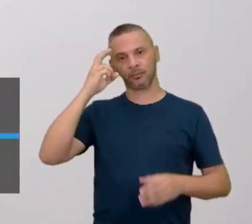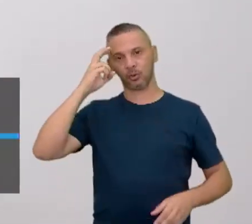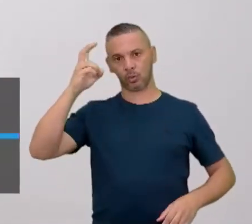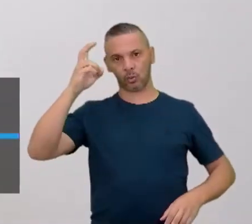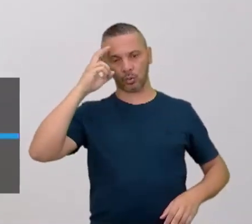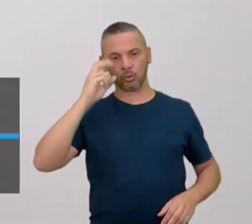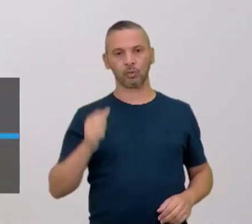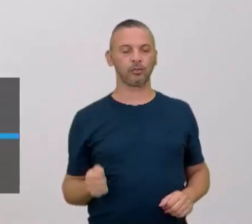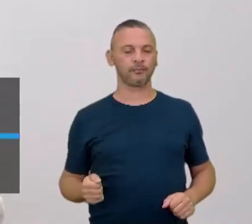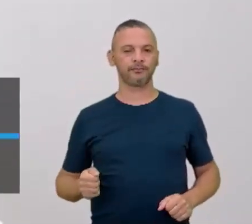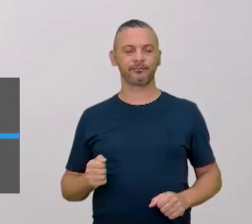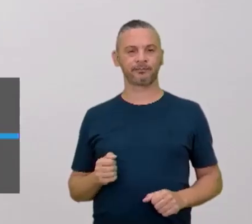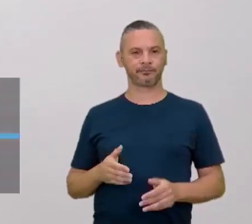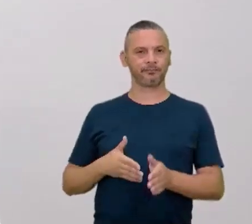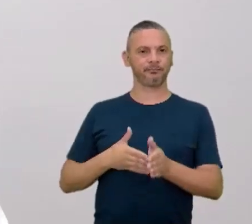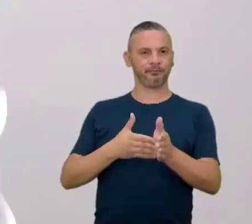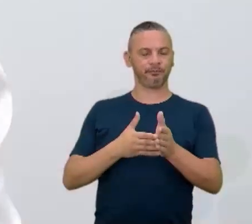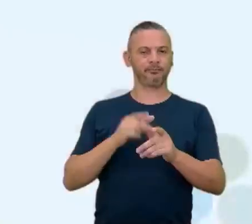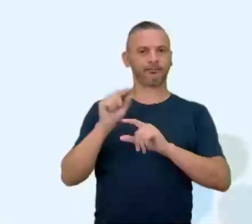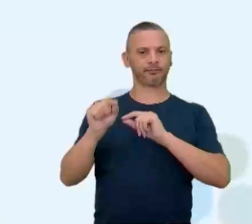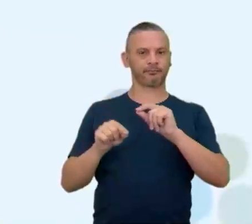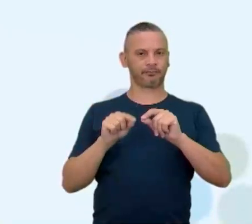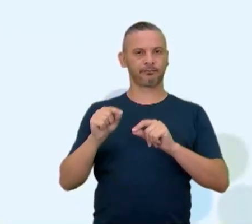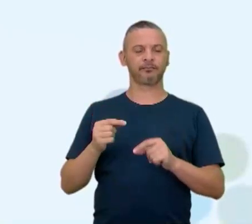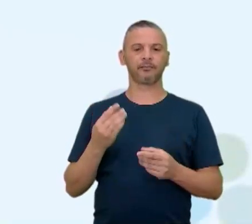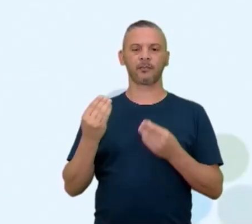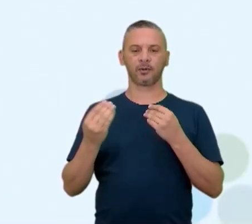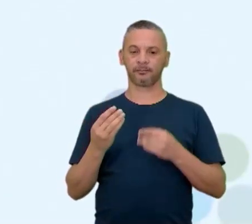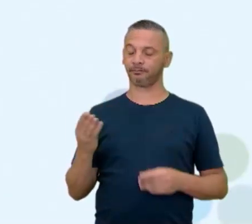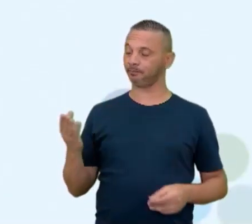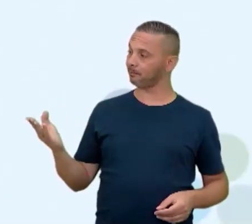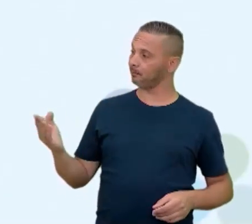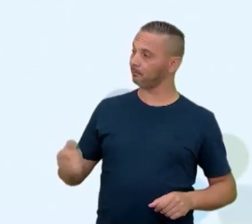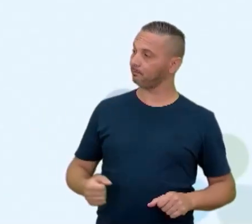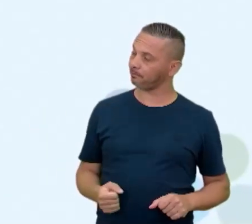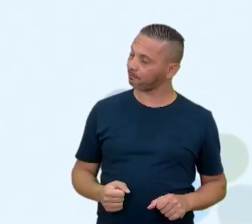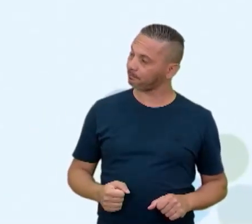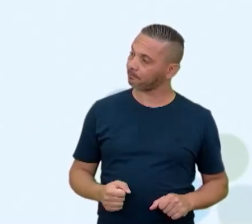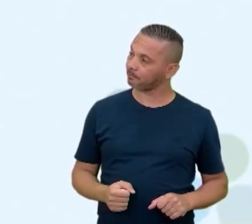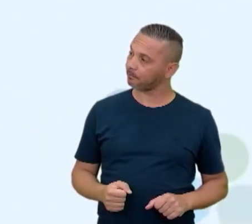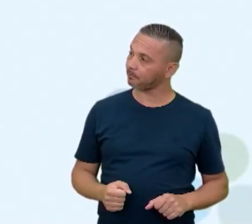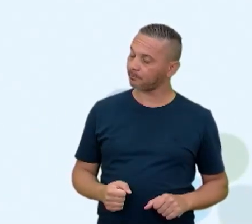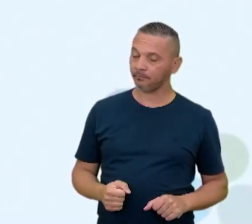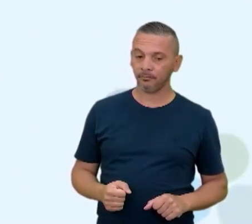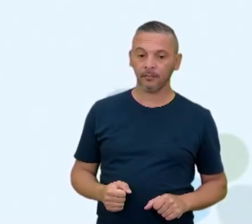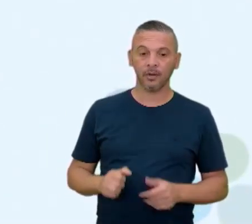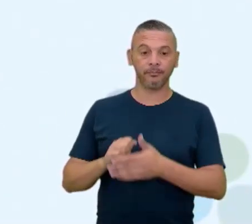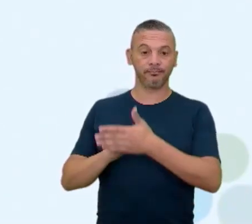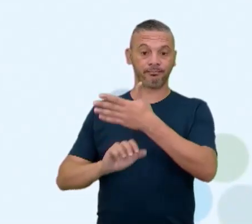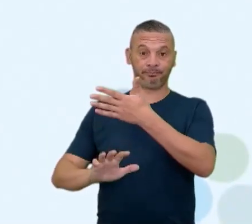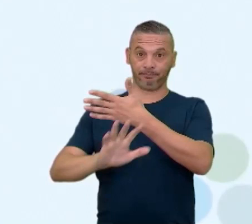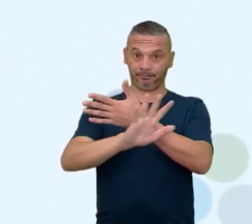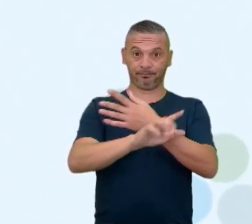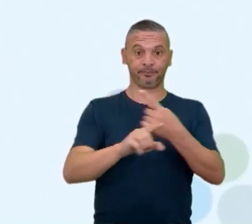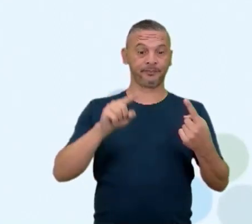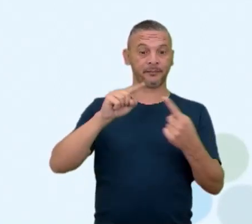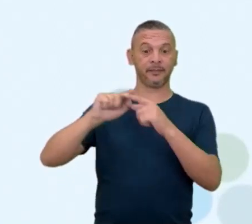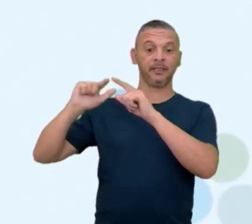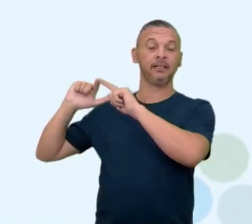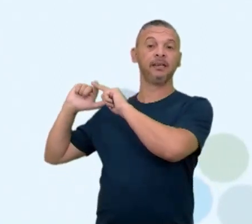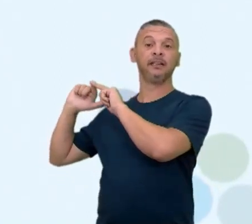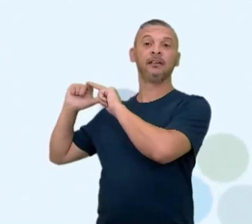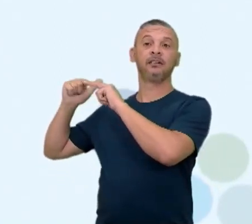cultural. Vamos continuar apresentando o objeto de estudo, vamos voltar para o LED, a unidade curricular, as tradições